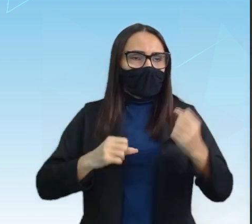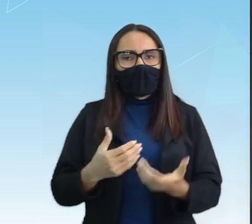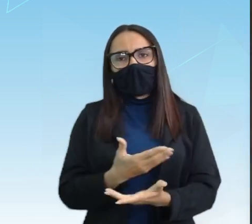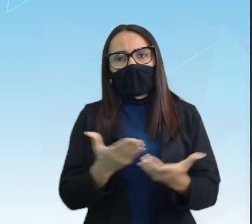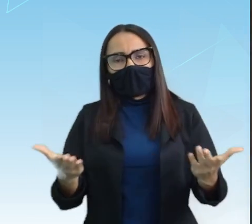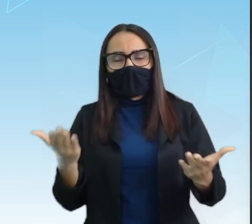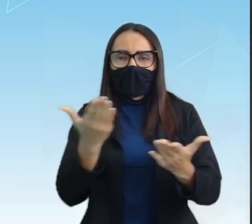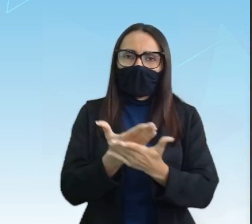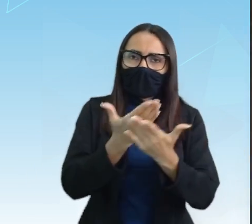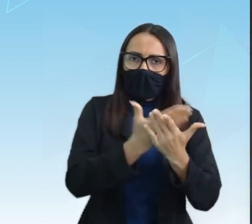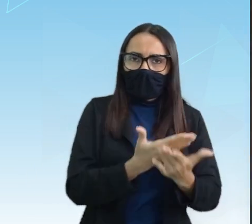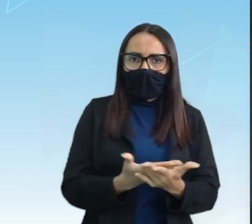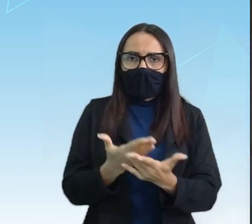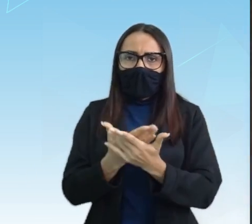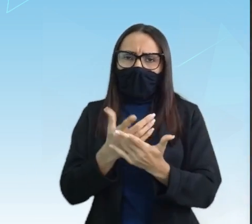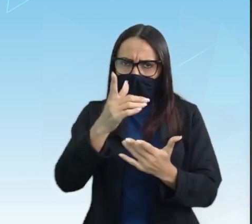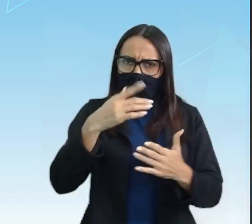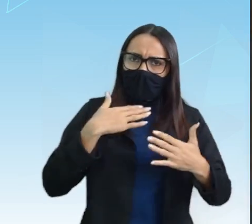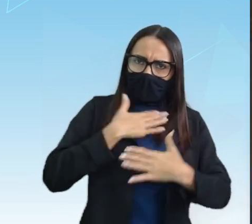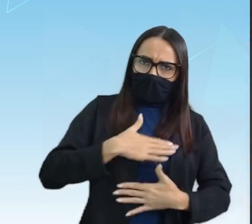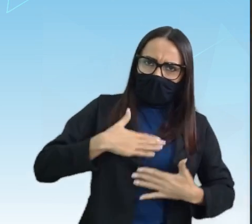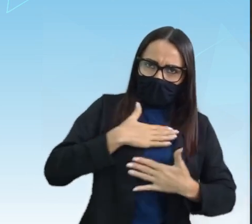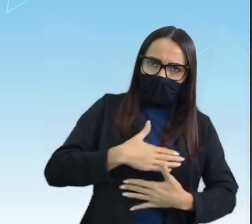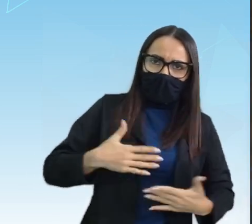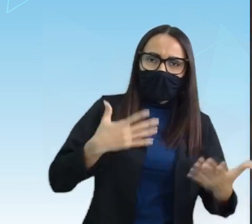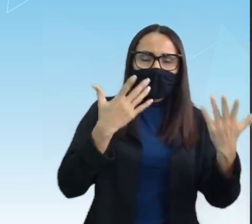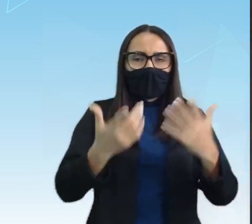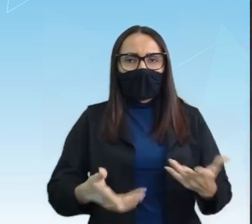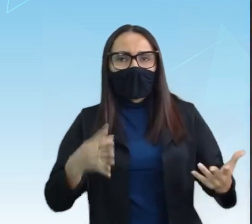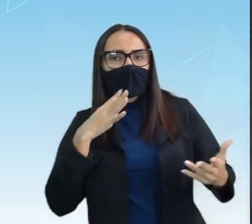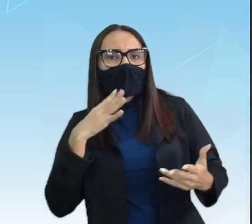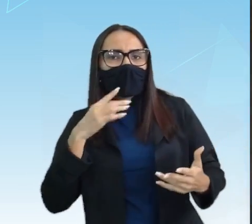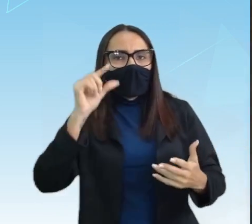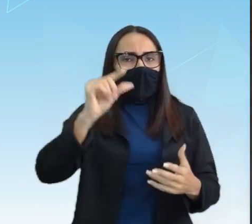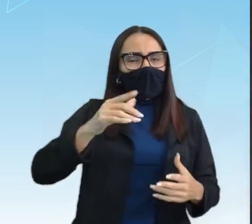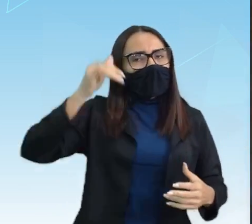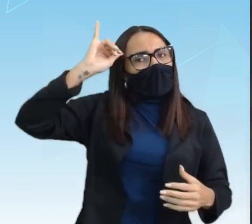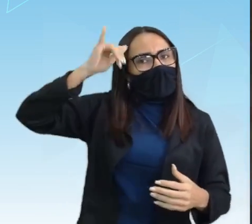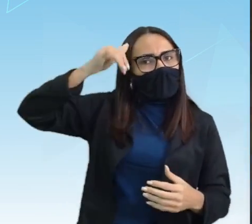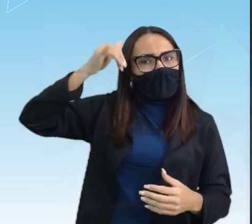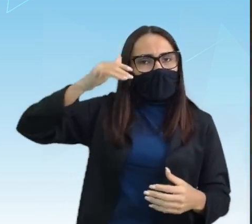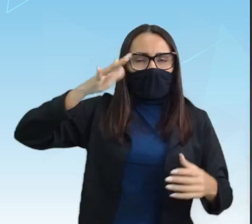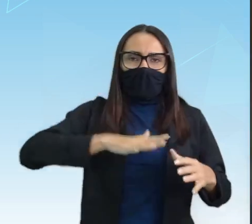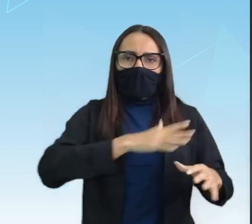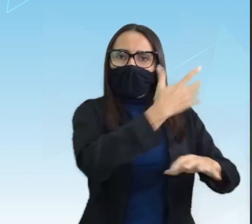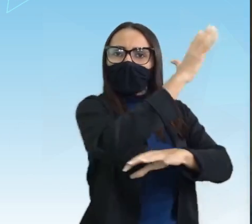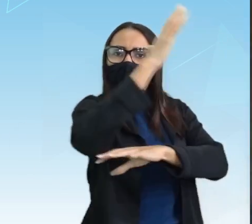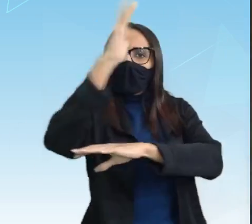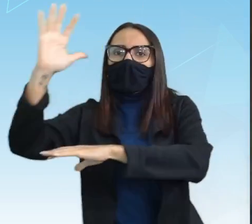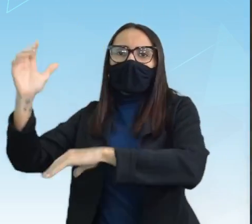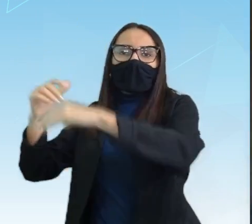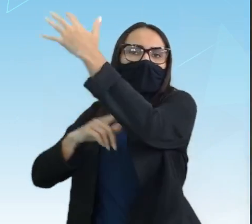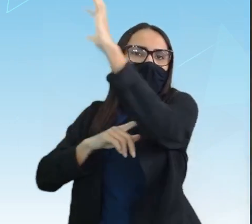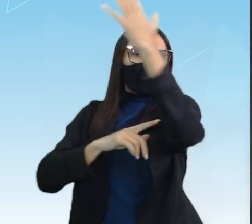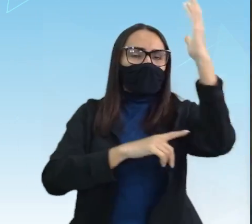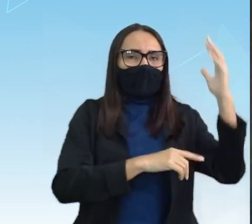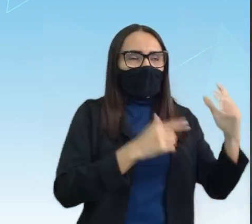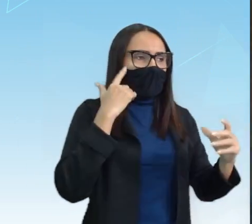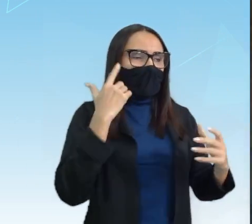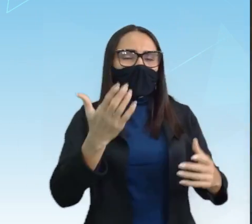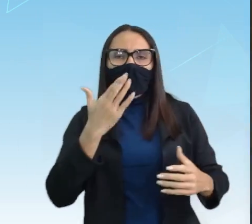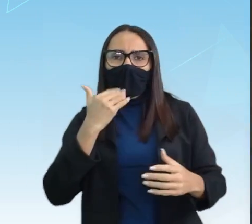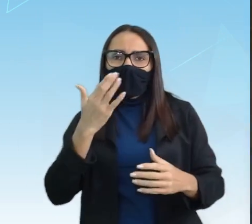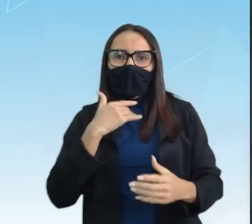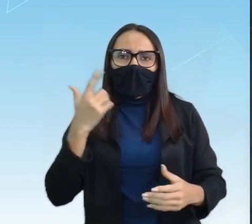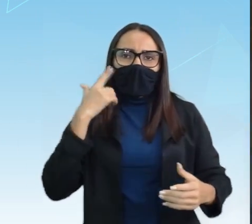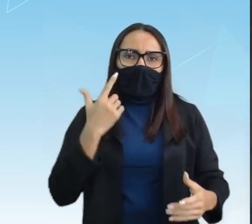a nossa aula. Vocês gostaram, meus amores? Para conhecer um pouco do gado, das suas plantações, de onde vem a nossa comidinha, de onde vem a